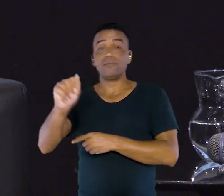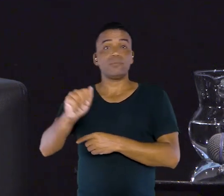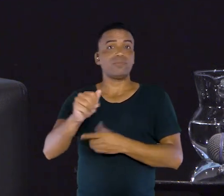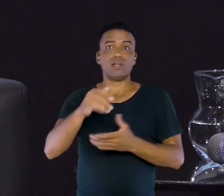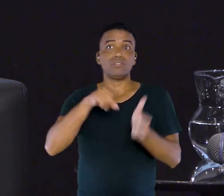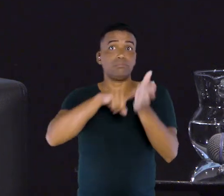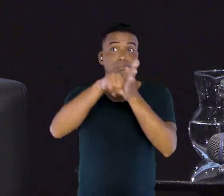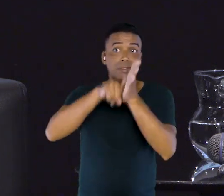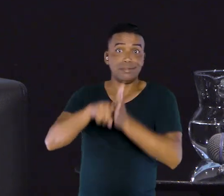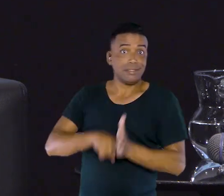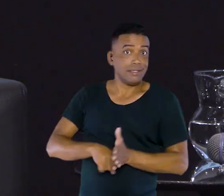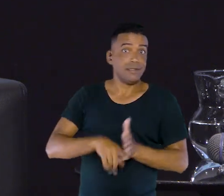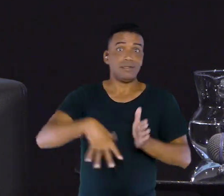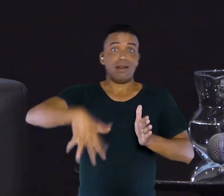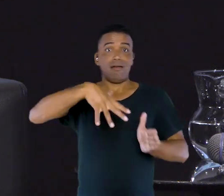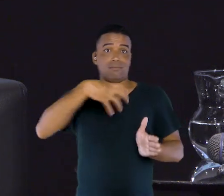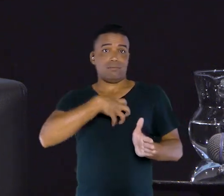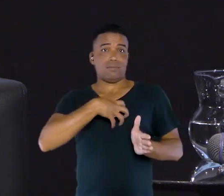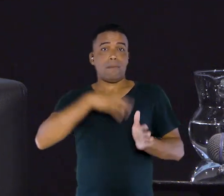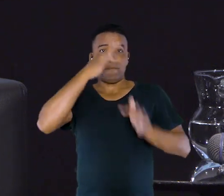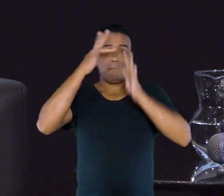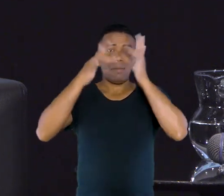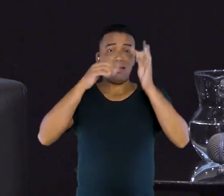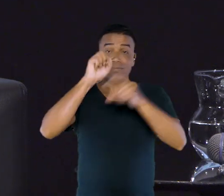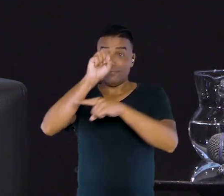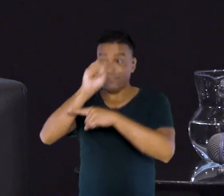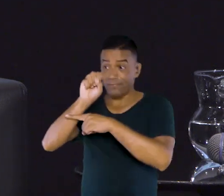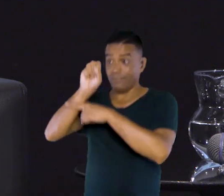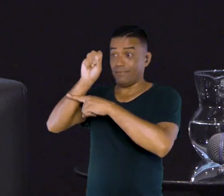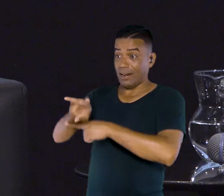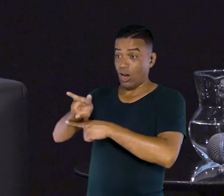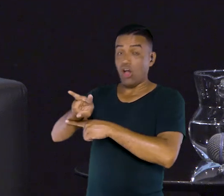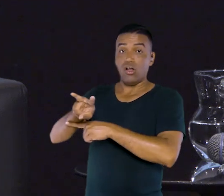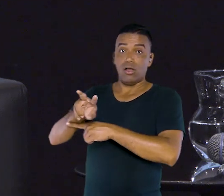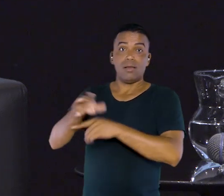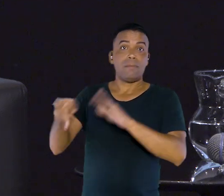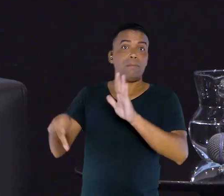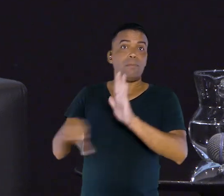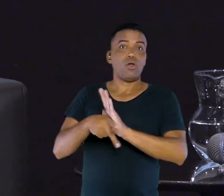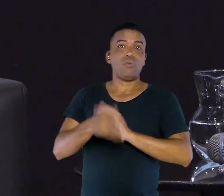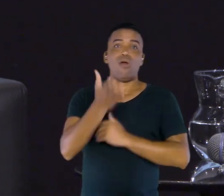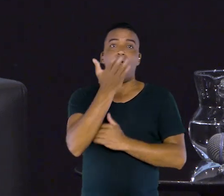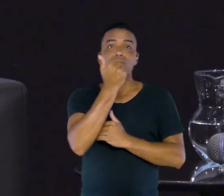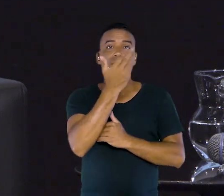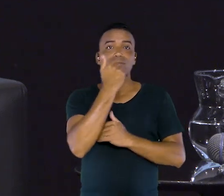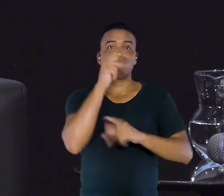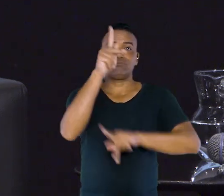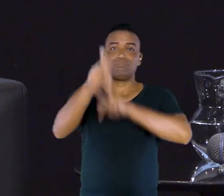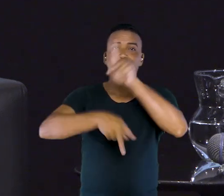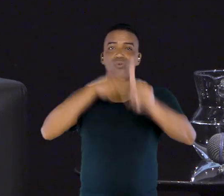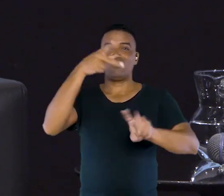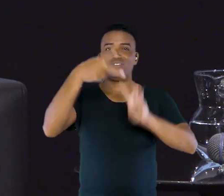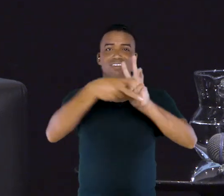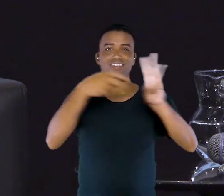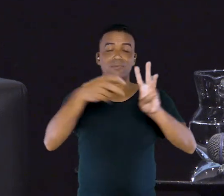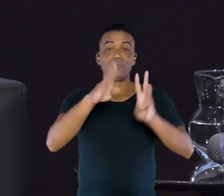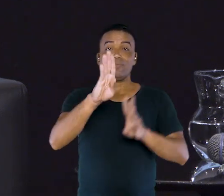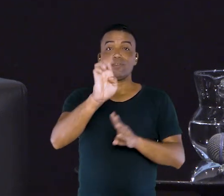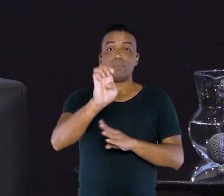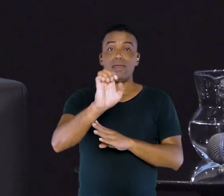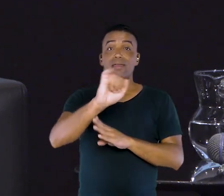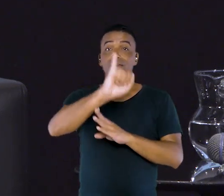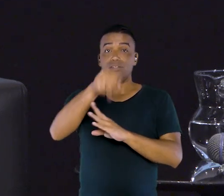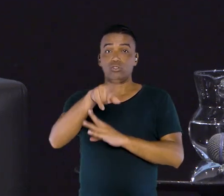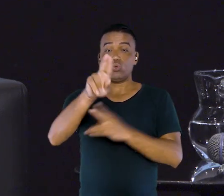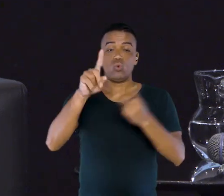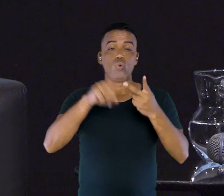aqui, por falta de... Né, é científico mesmo, que transforma uma planta que é venenosa na base da dieta de várias populações, né, porque o beiju,